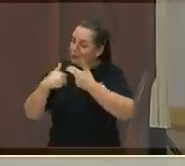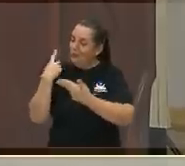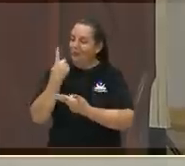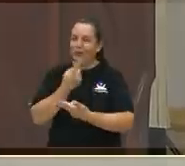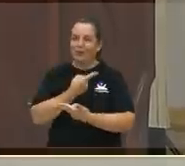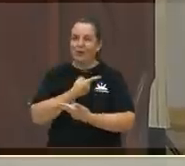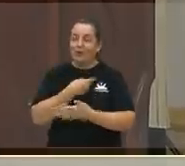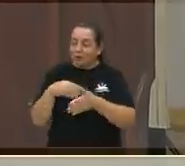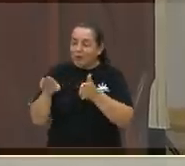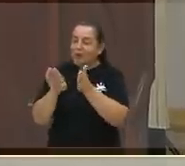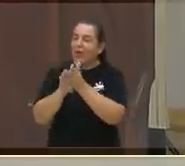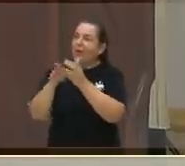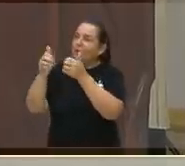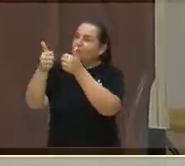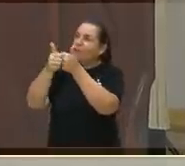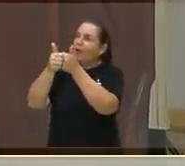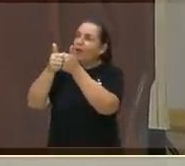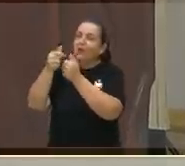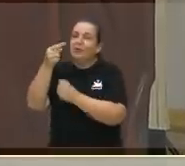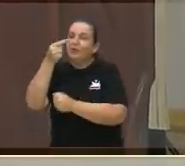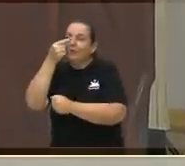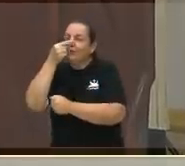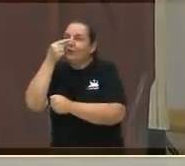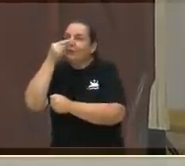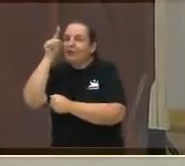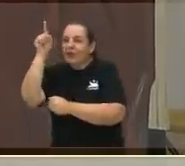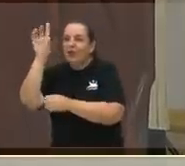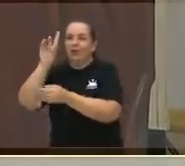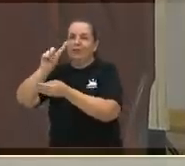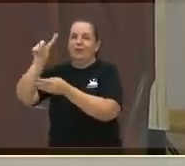não pecar contra a castidade